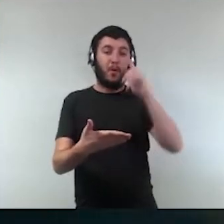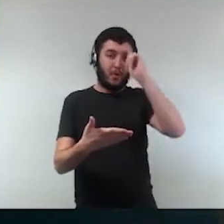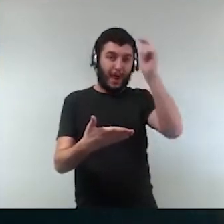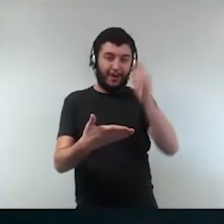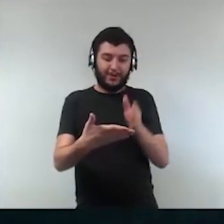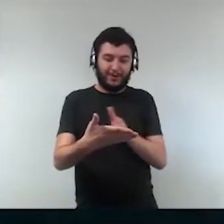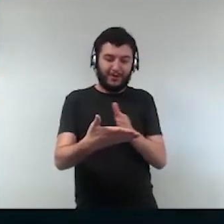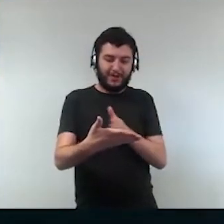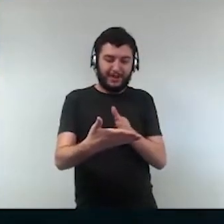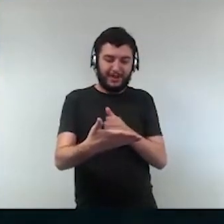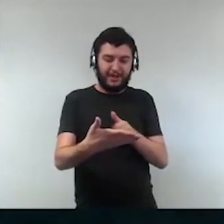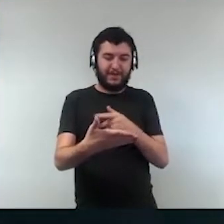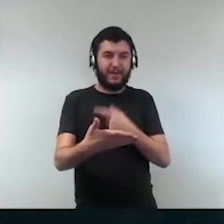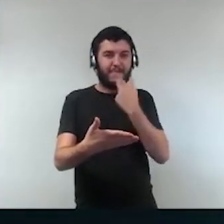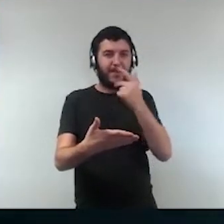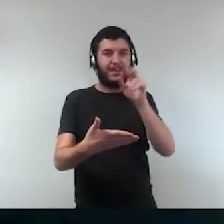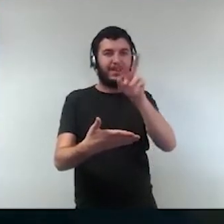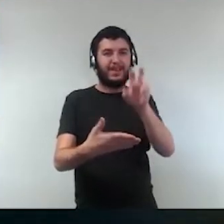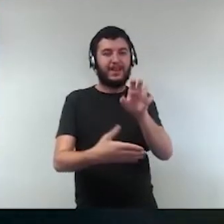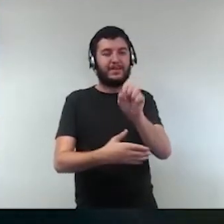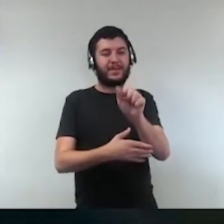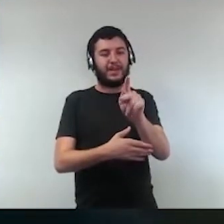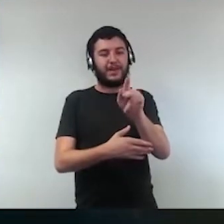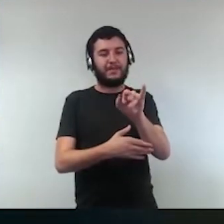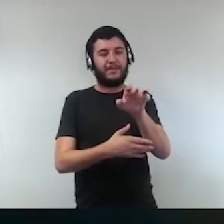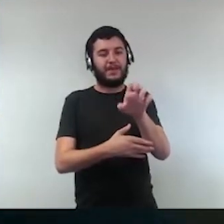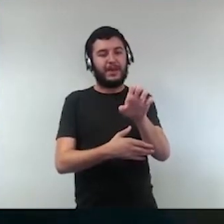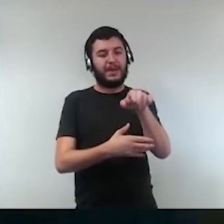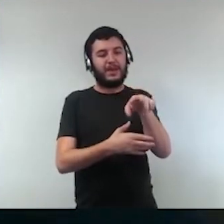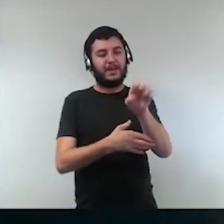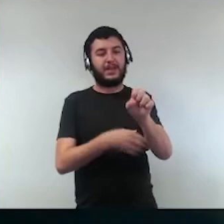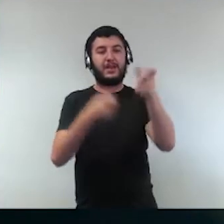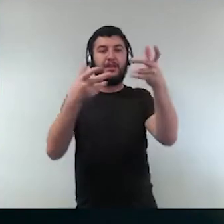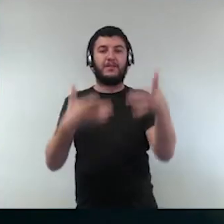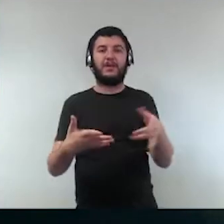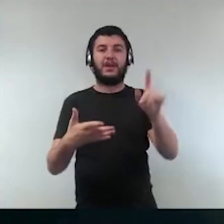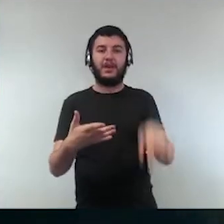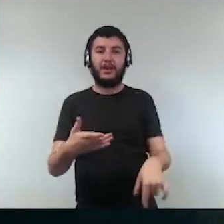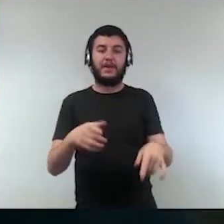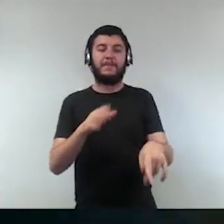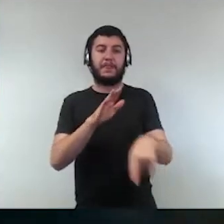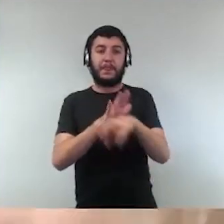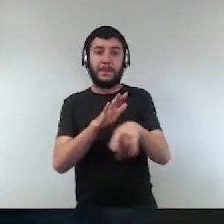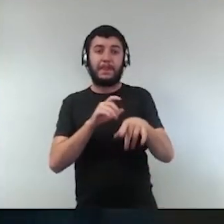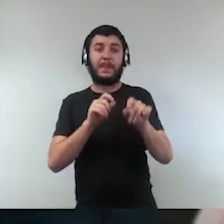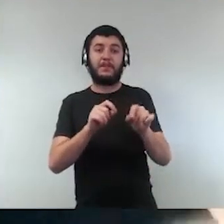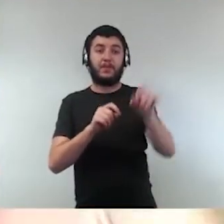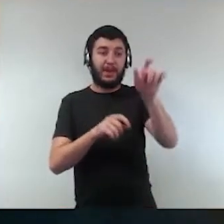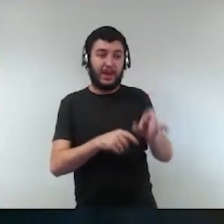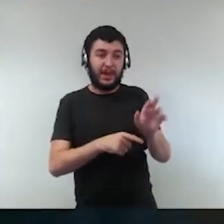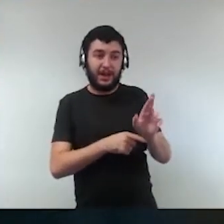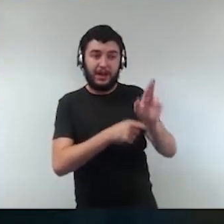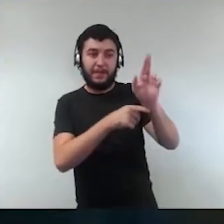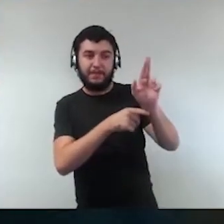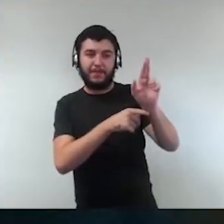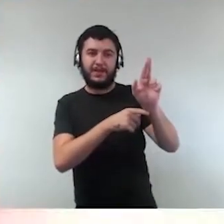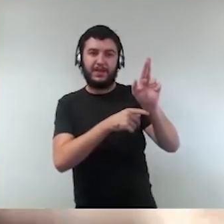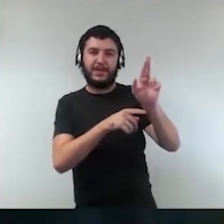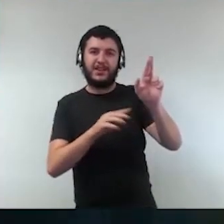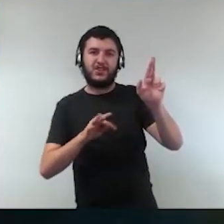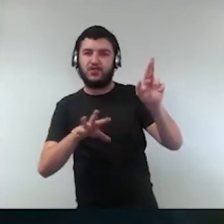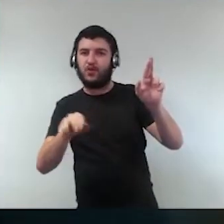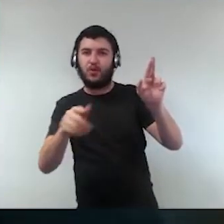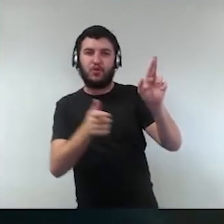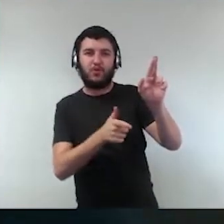sapiens e que fez com que ele se tornasse a espécie dominante, a espécie global dominante, é que ela coopera com pessoas desconhecidas